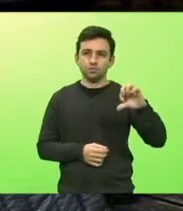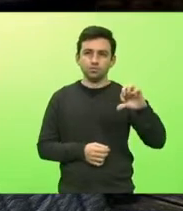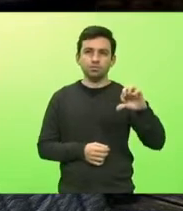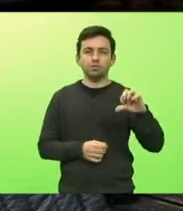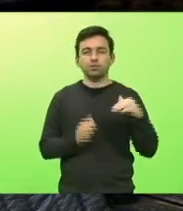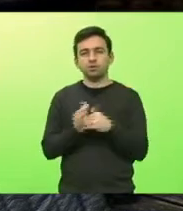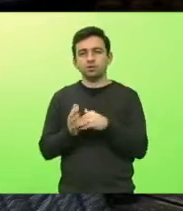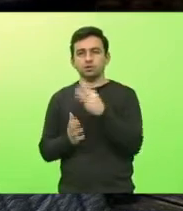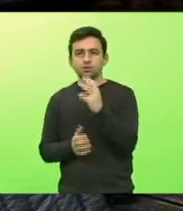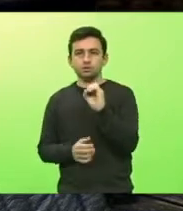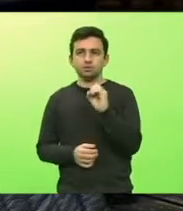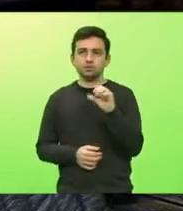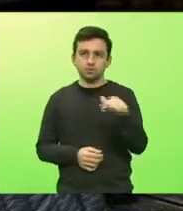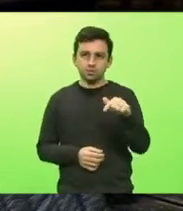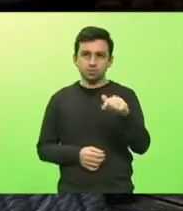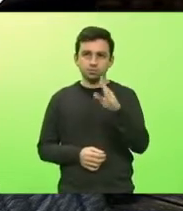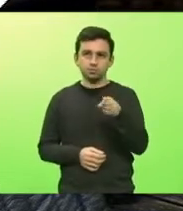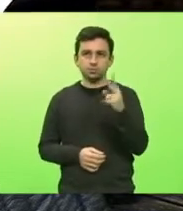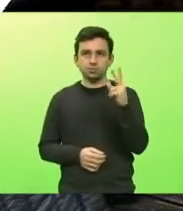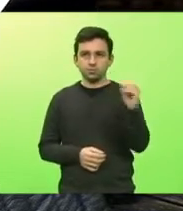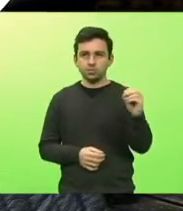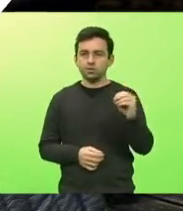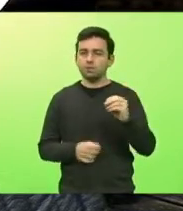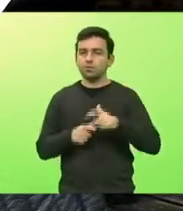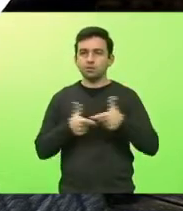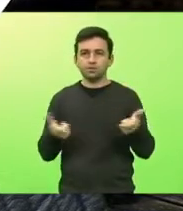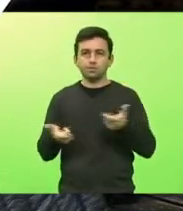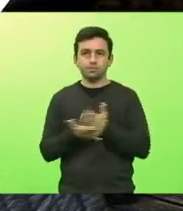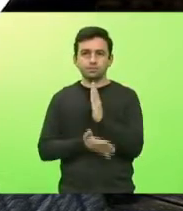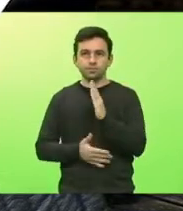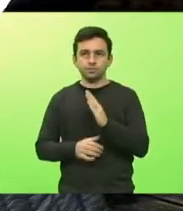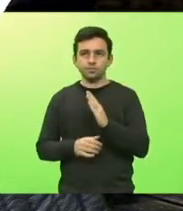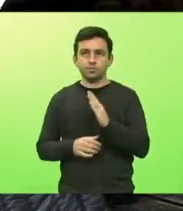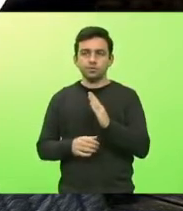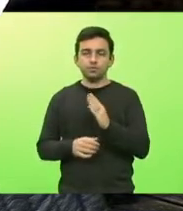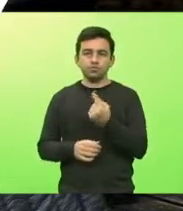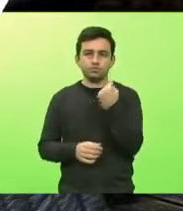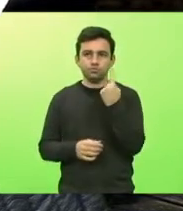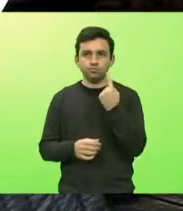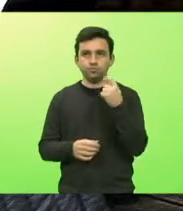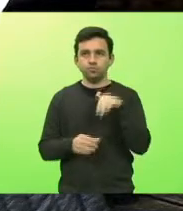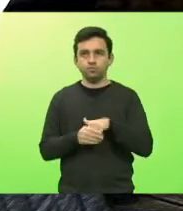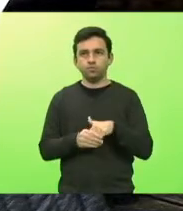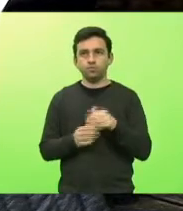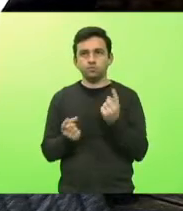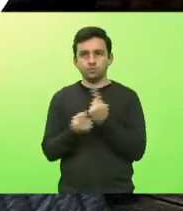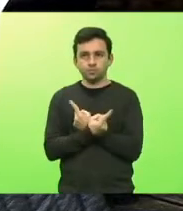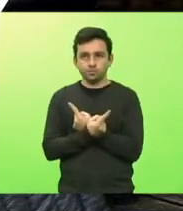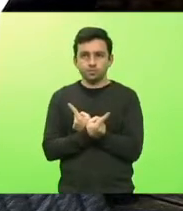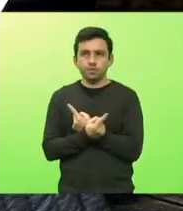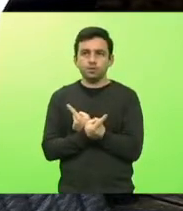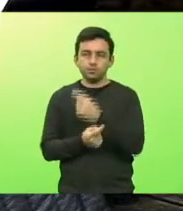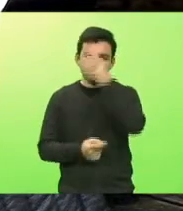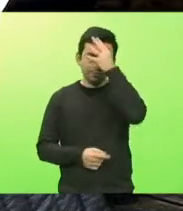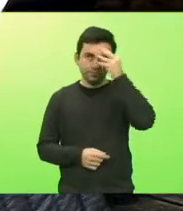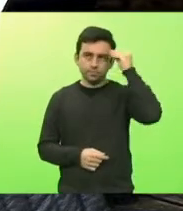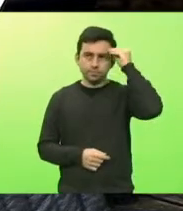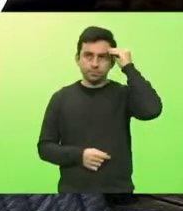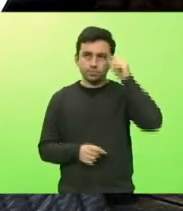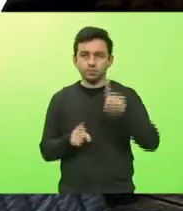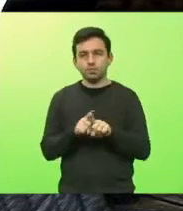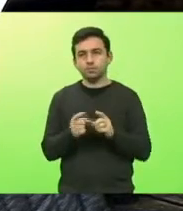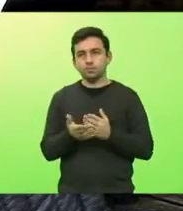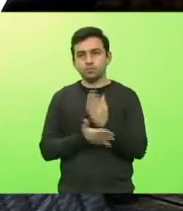307/2020, sendo esta última aprovada por maioria, com o voto contrário da senhora deputada Luciana Caminati. Foi aprovado também o